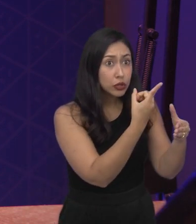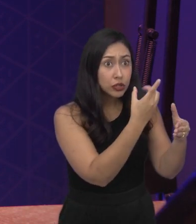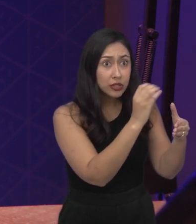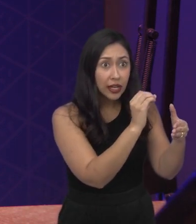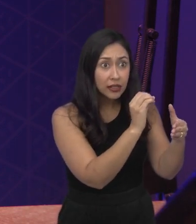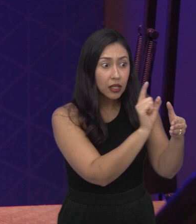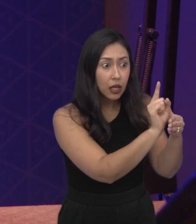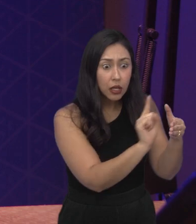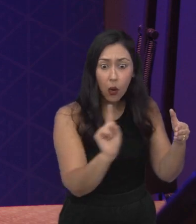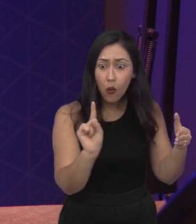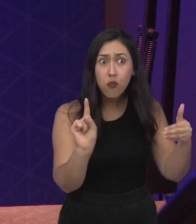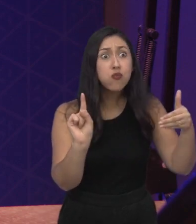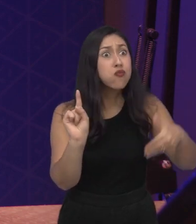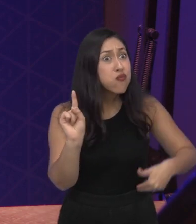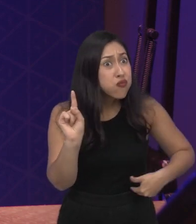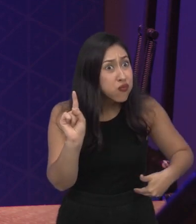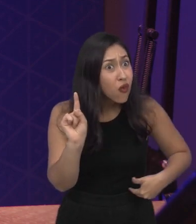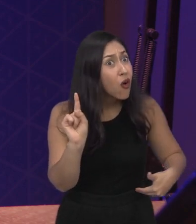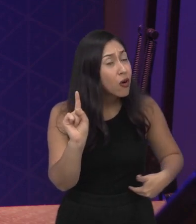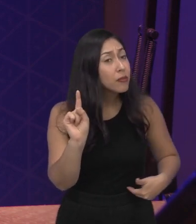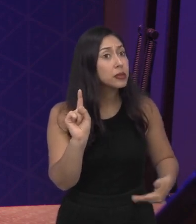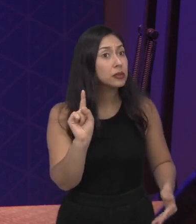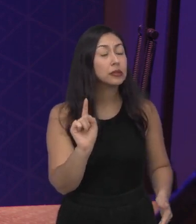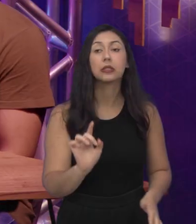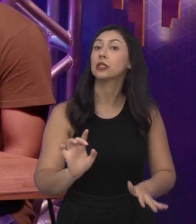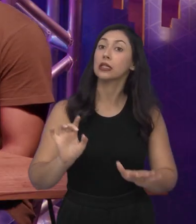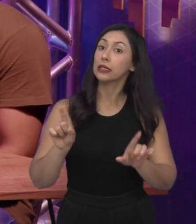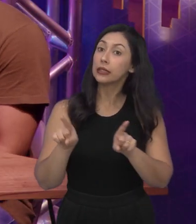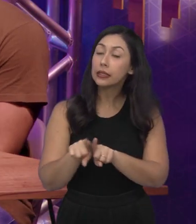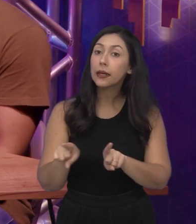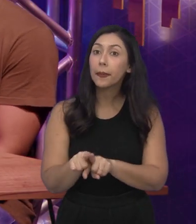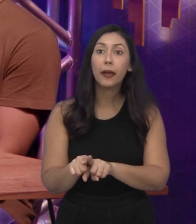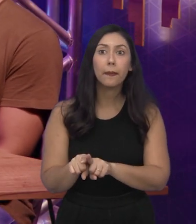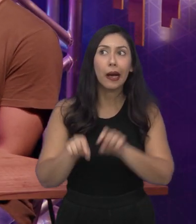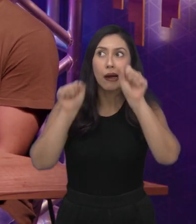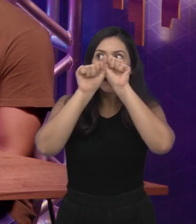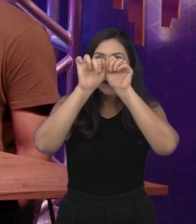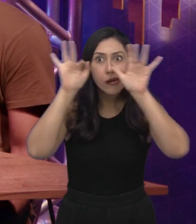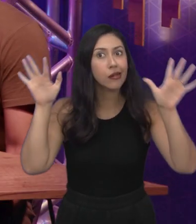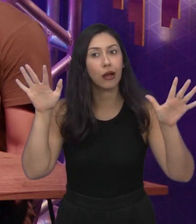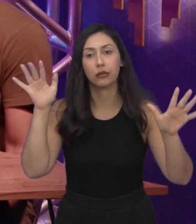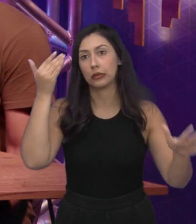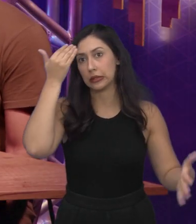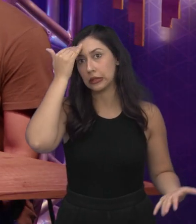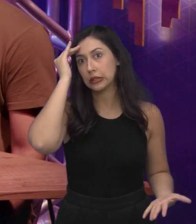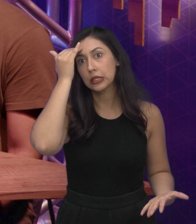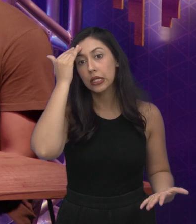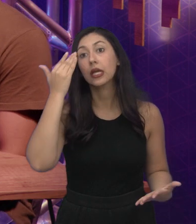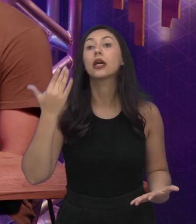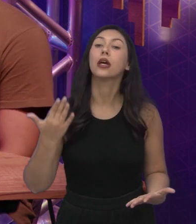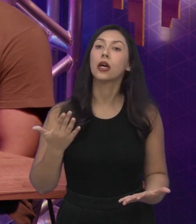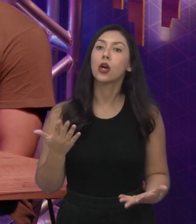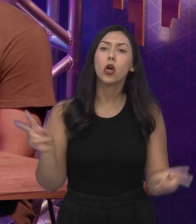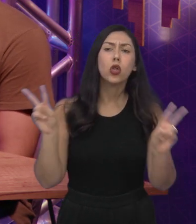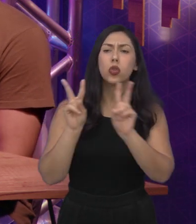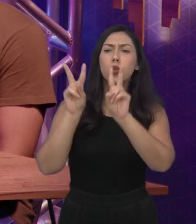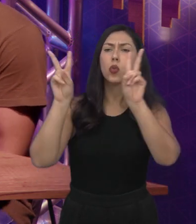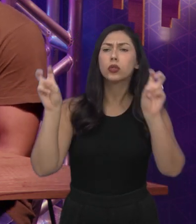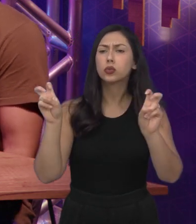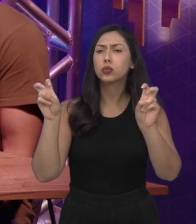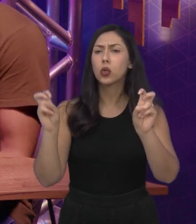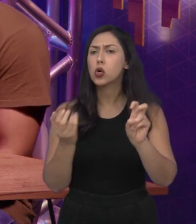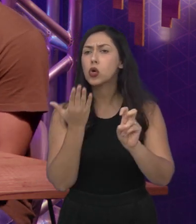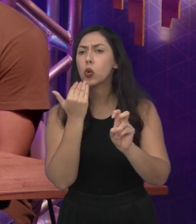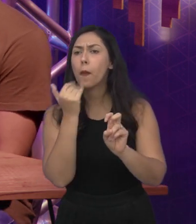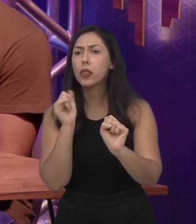10 brasileiros estava passando fome. E só para todo mundo ficar ciente, né, galera? Quando a gente